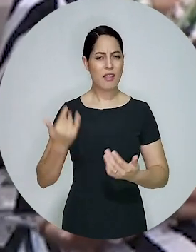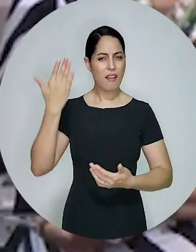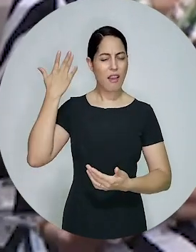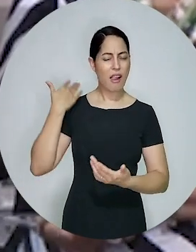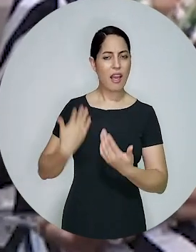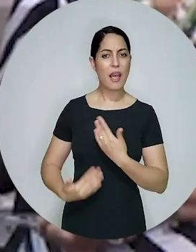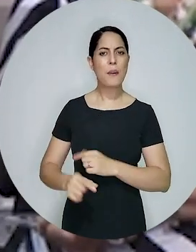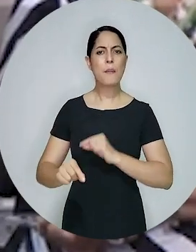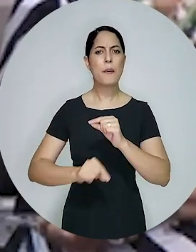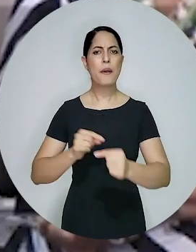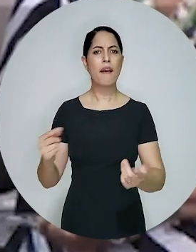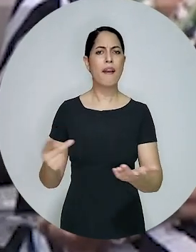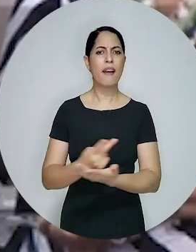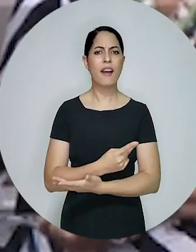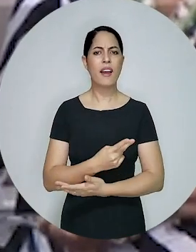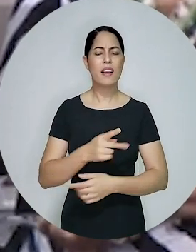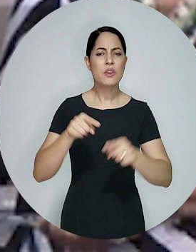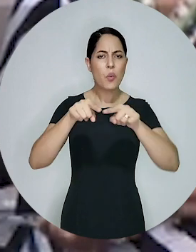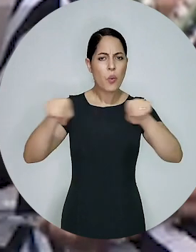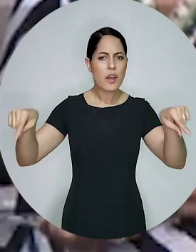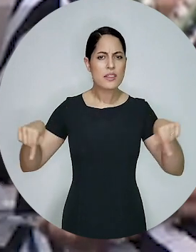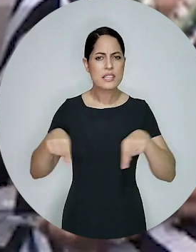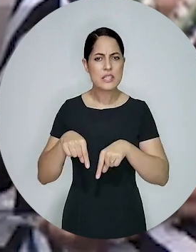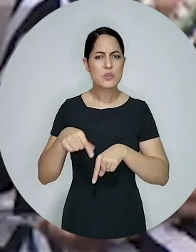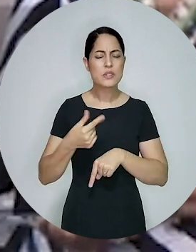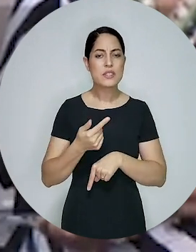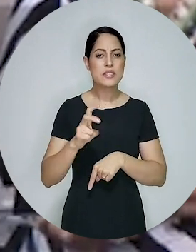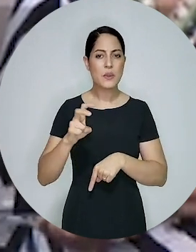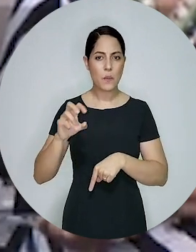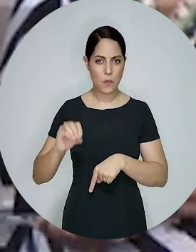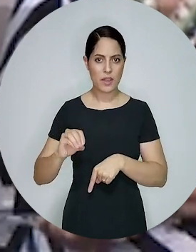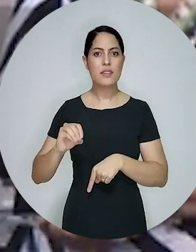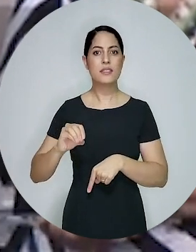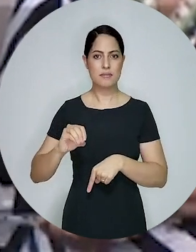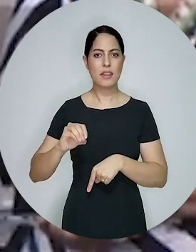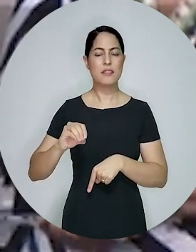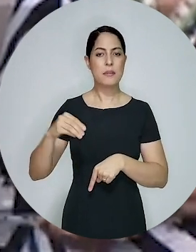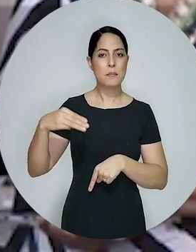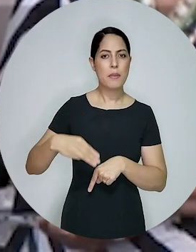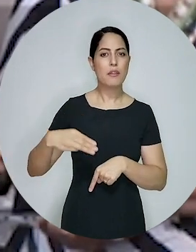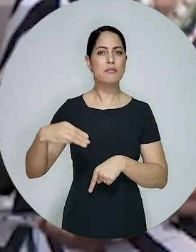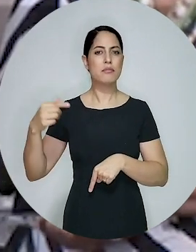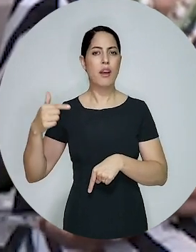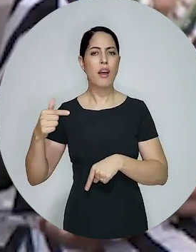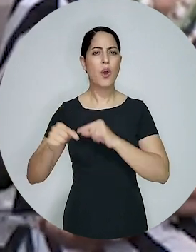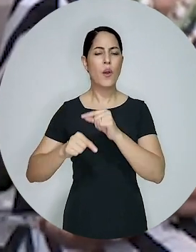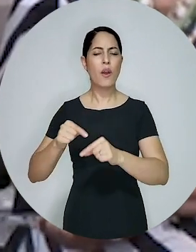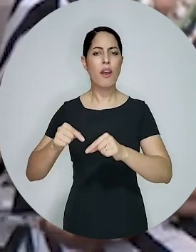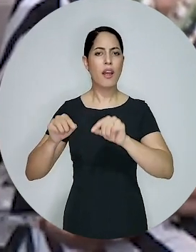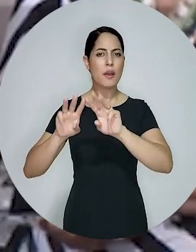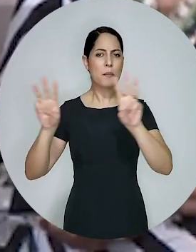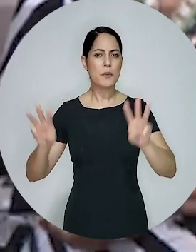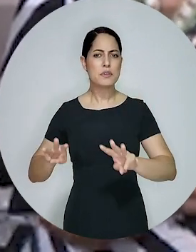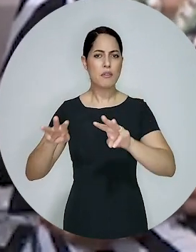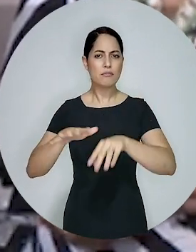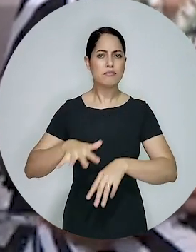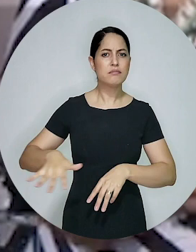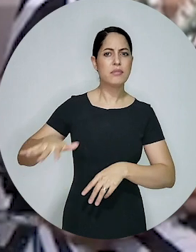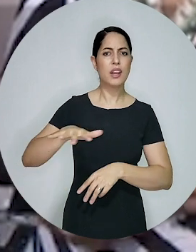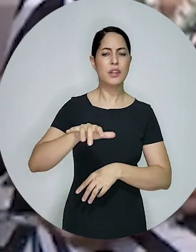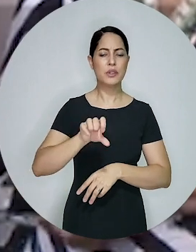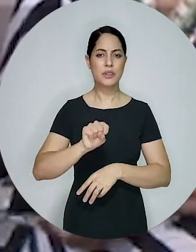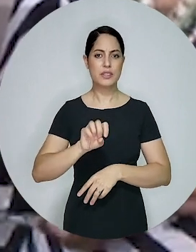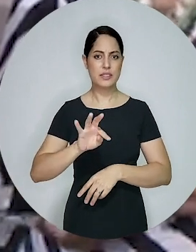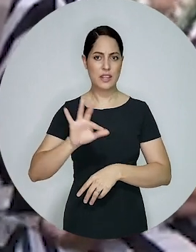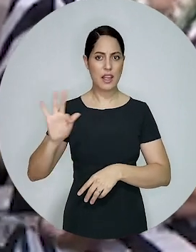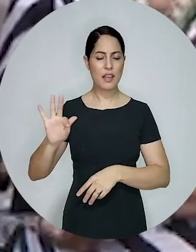época, destinou-se uma sala de 250 metros quadrados para a exposição pública do mobiliário da antiga